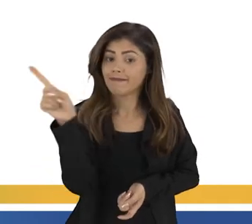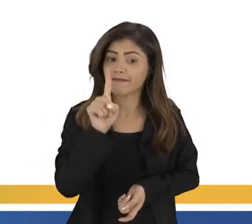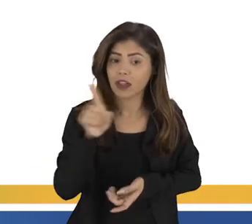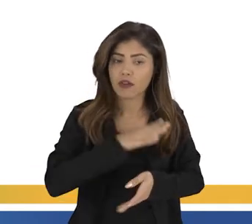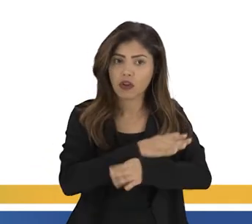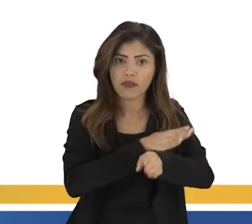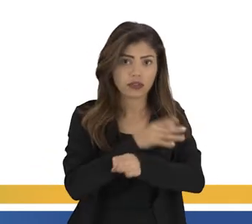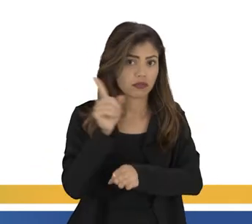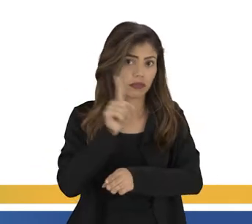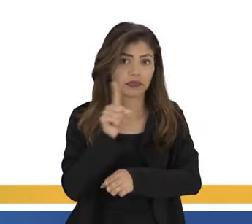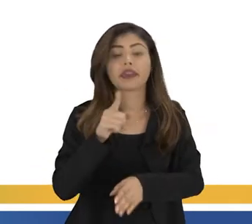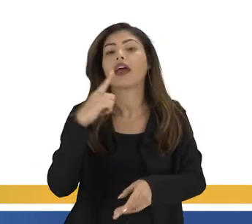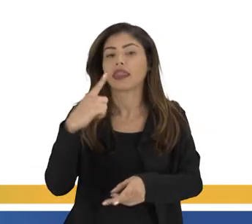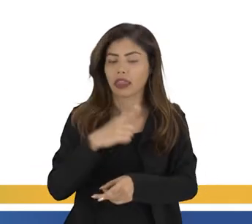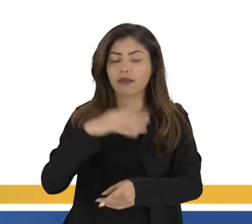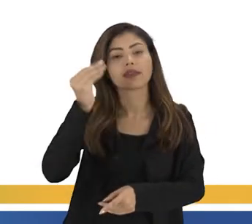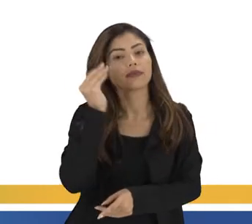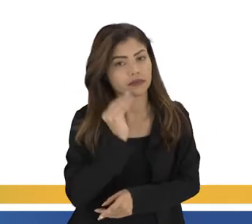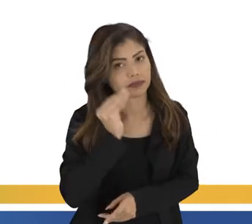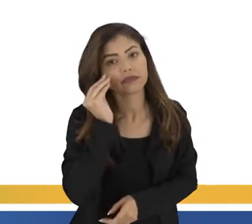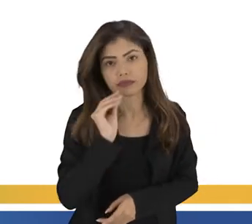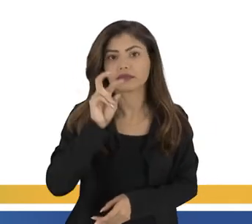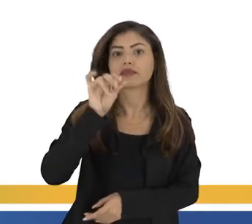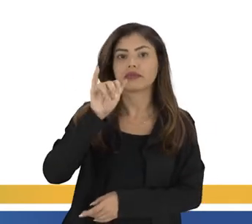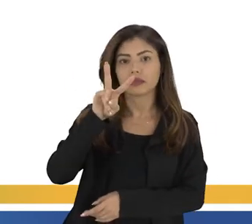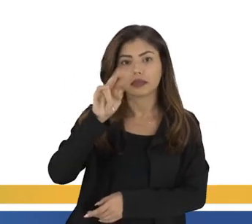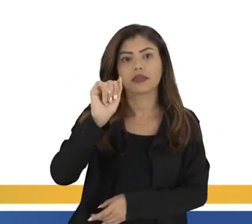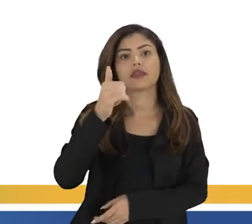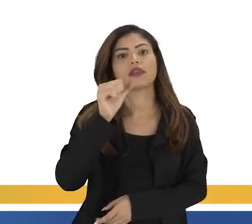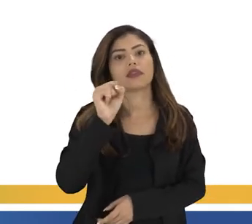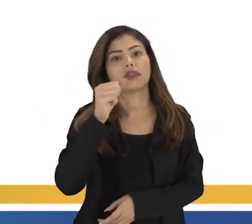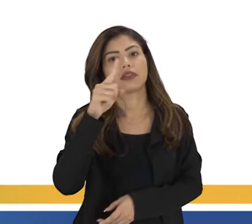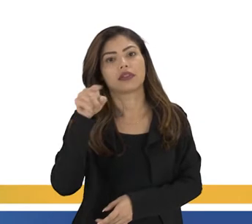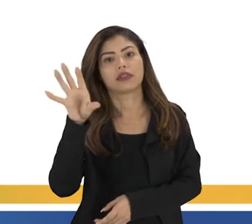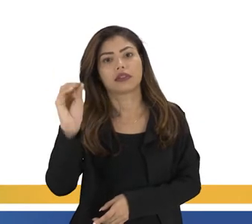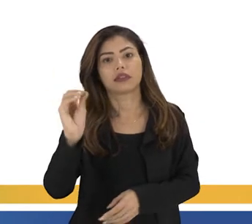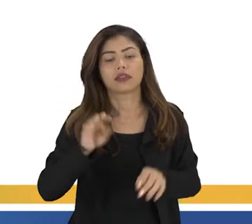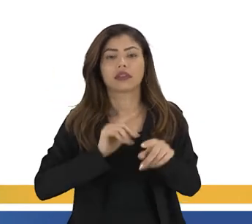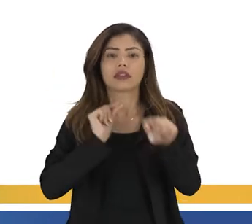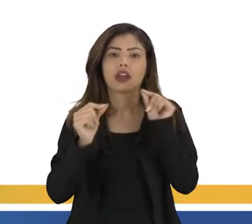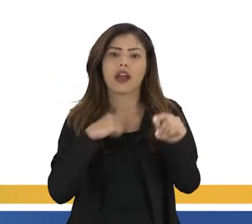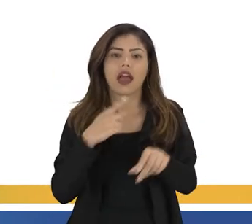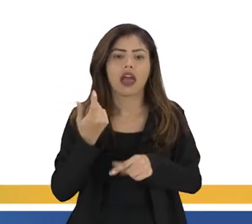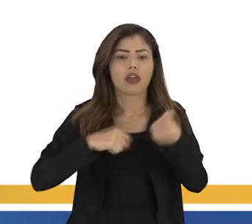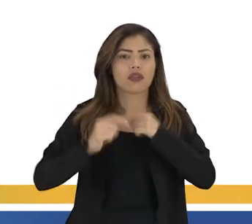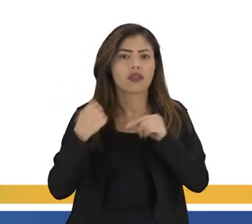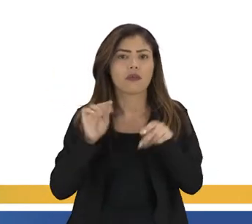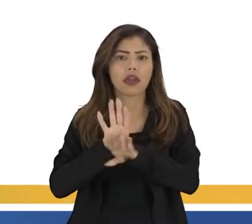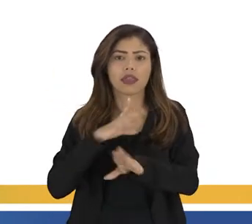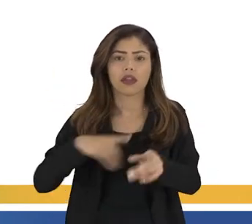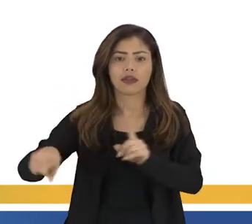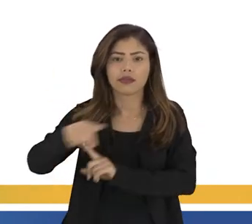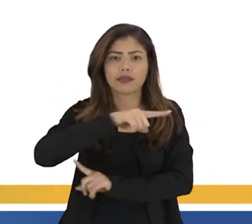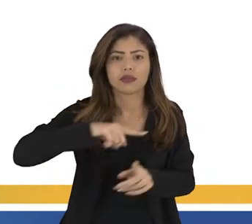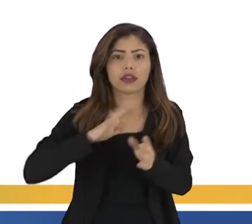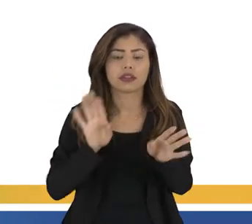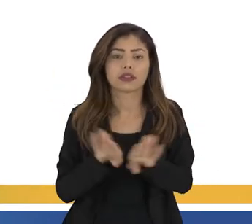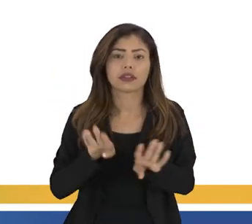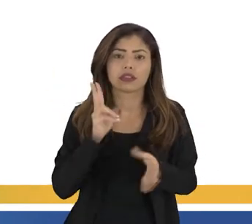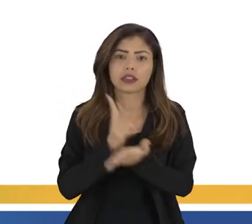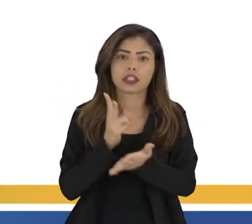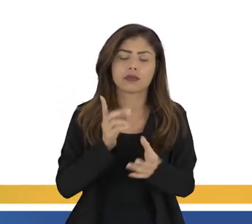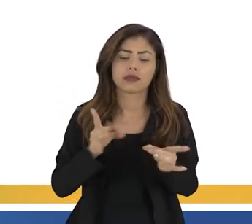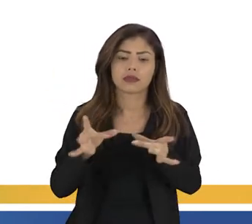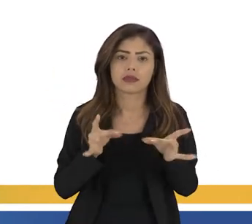tá ouvi sim tentativas de invasões mas é com a economia girava em torno da atividade comercial